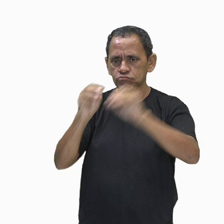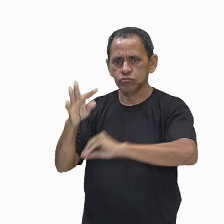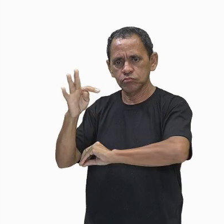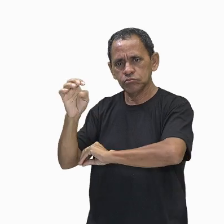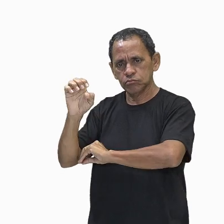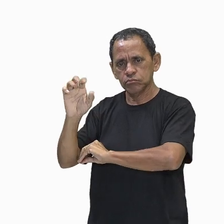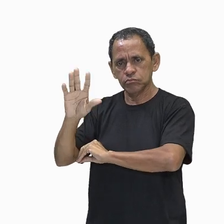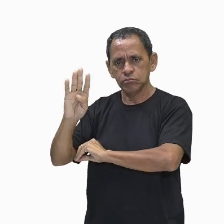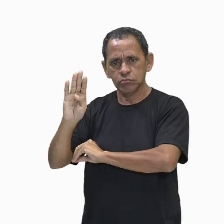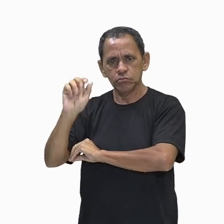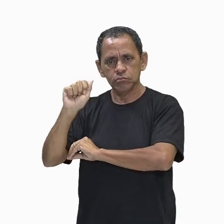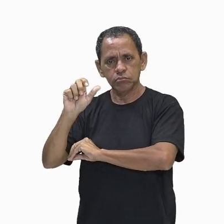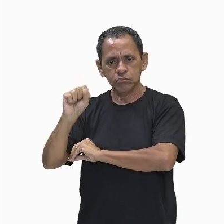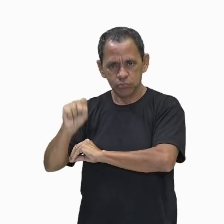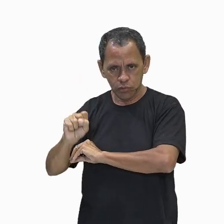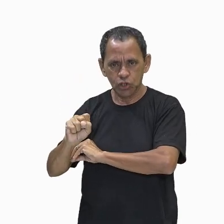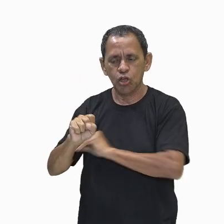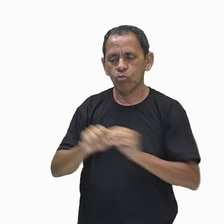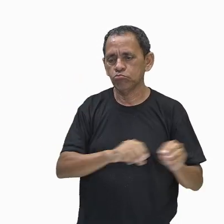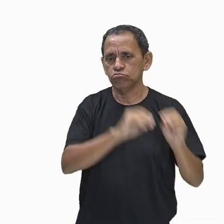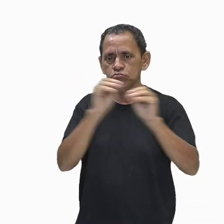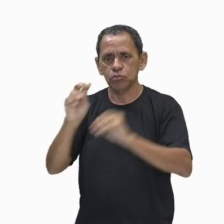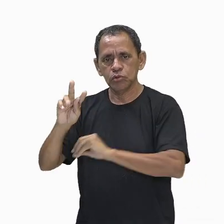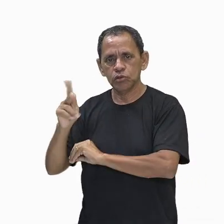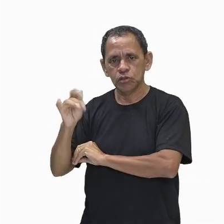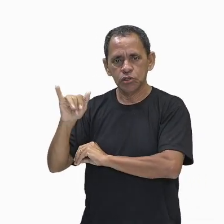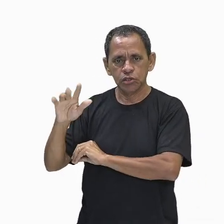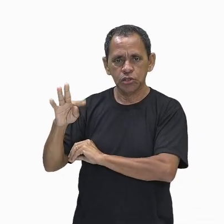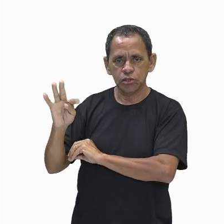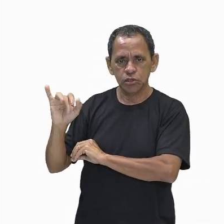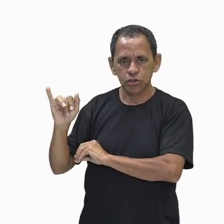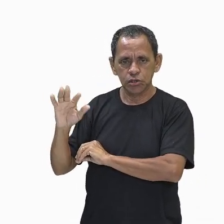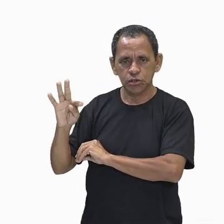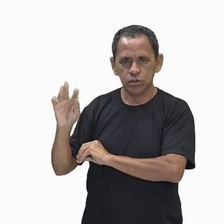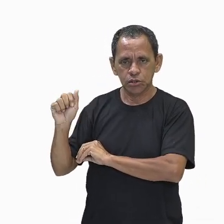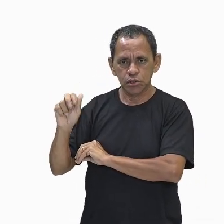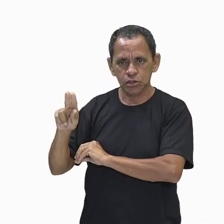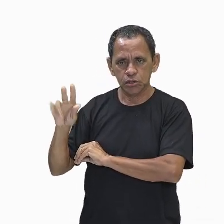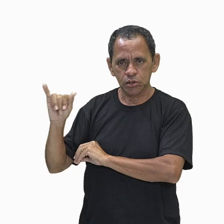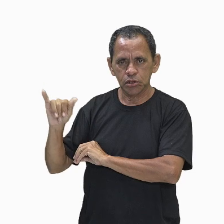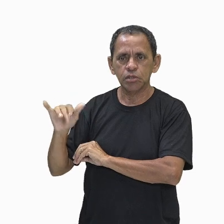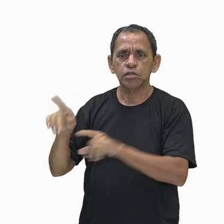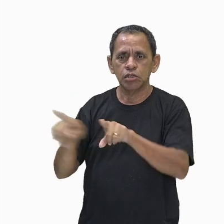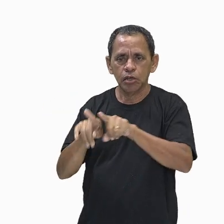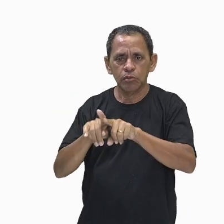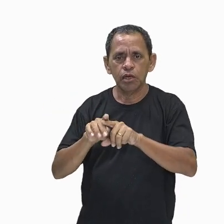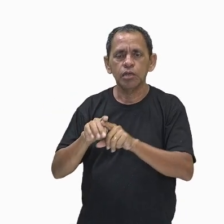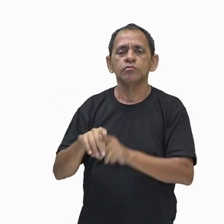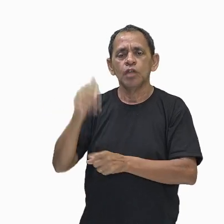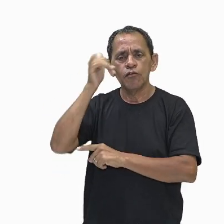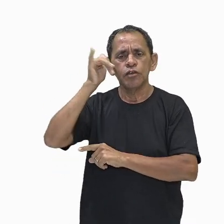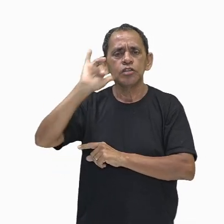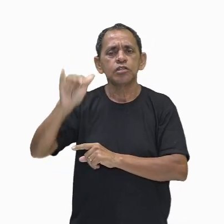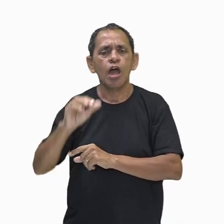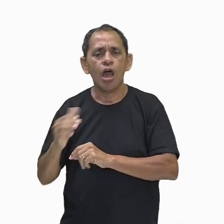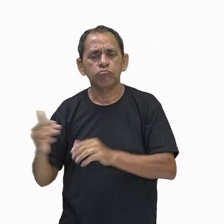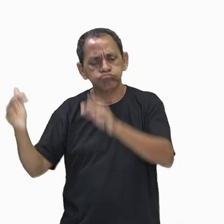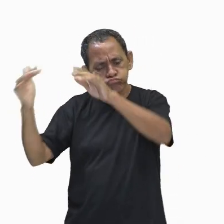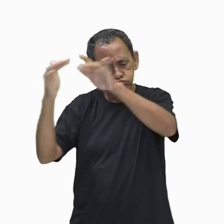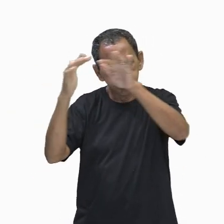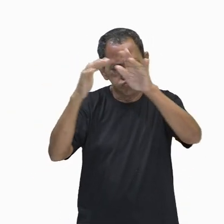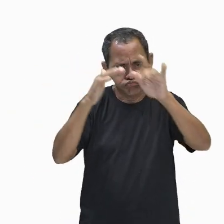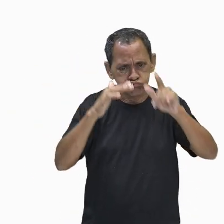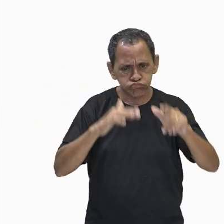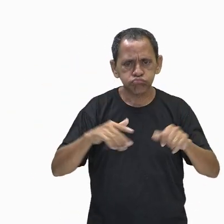Ititaúi. Construiu também fortalezas ao norte do Nilo para evitar invasões estrangeiras e os nomarcas tiveram